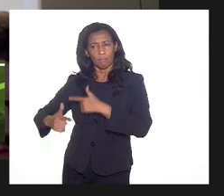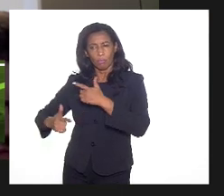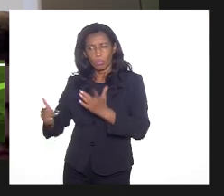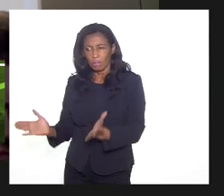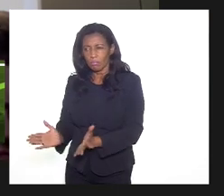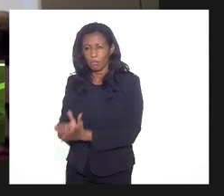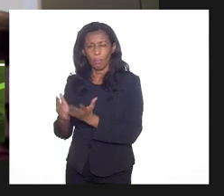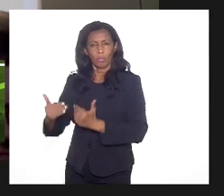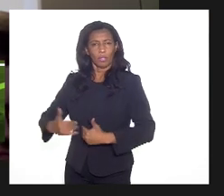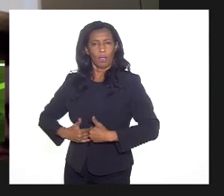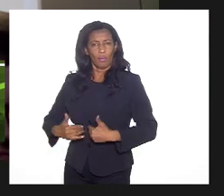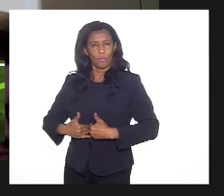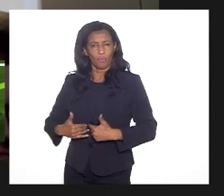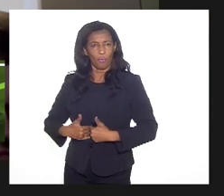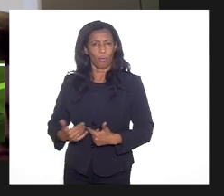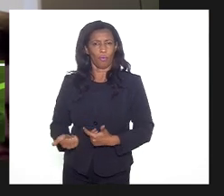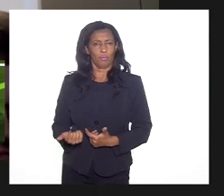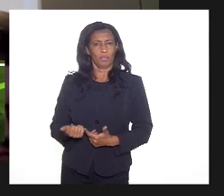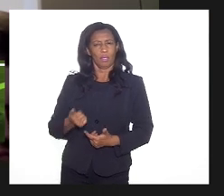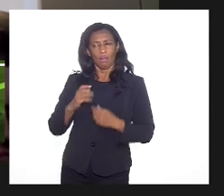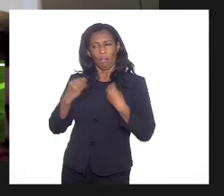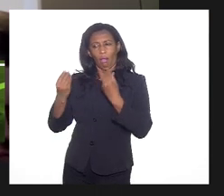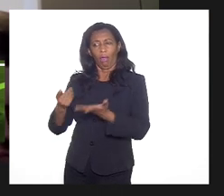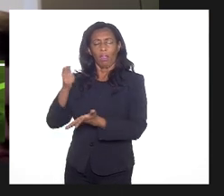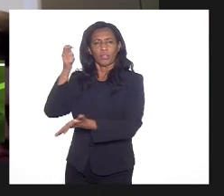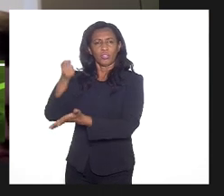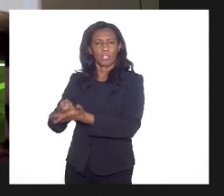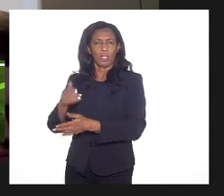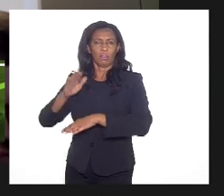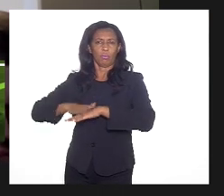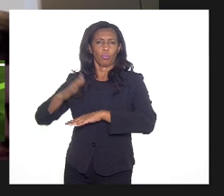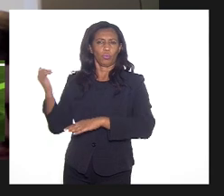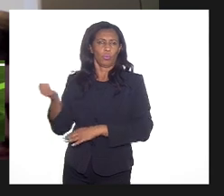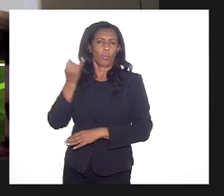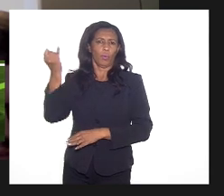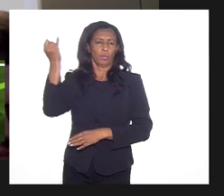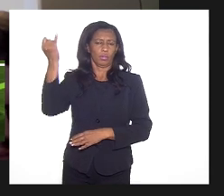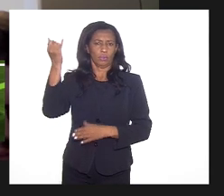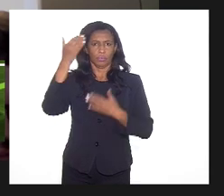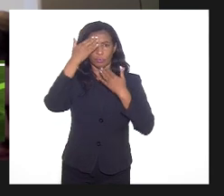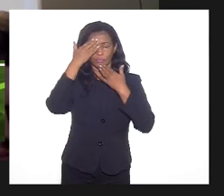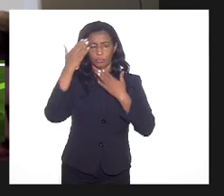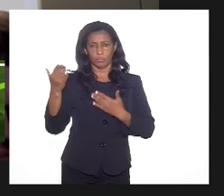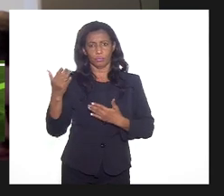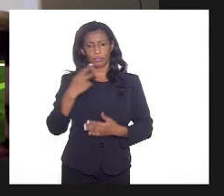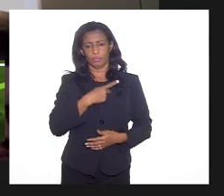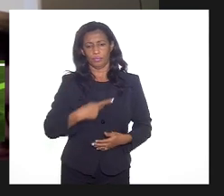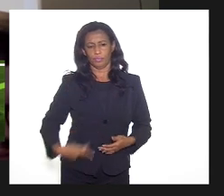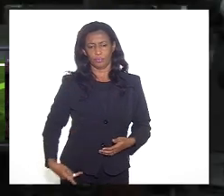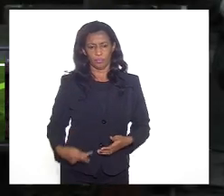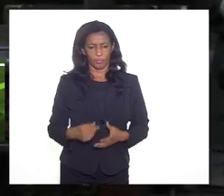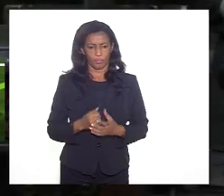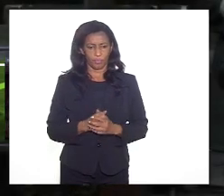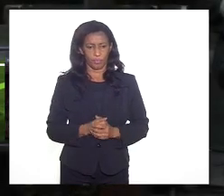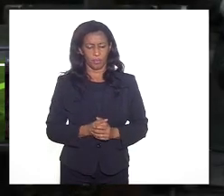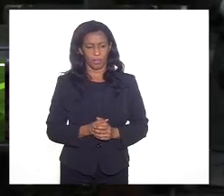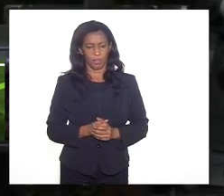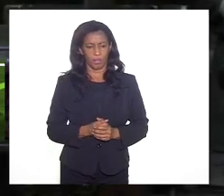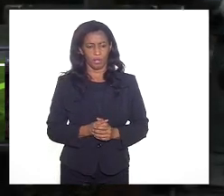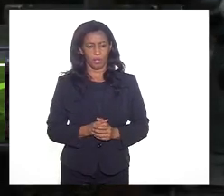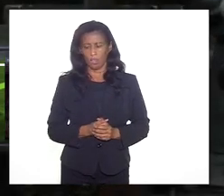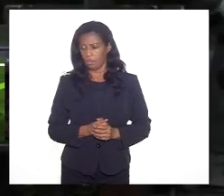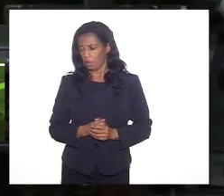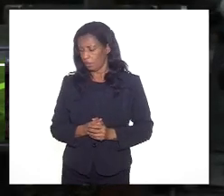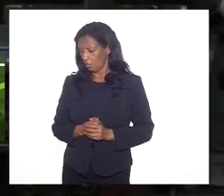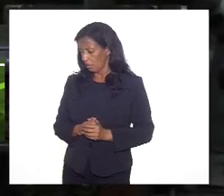serviços públicos que garantem direitos são ainda mais fundamentais. Obrigado, presidente. Obrigado, deputado Valdeque Carneiro.